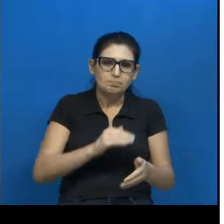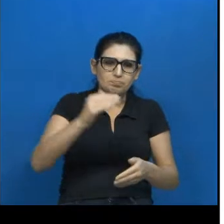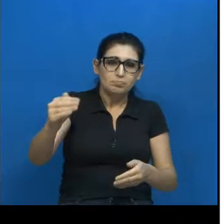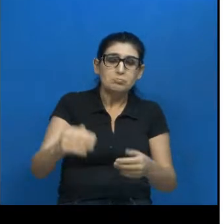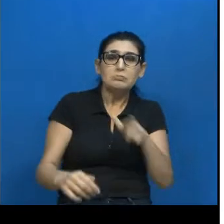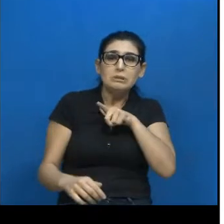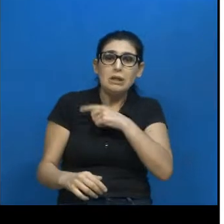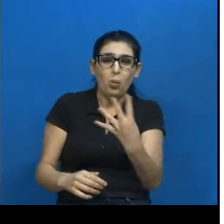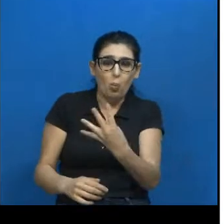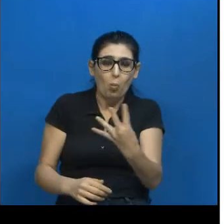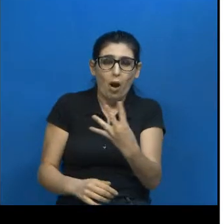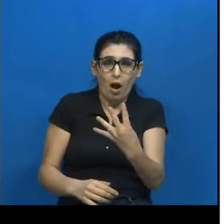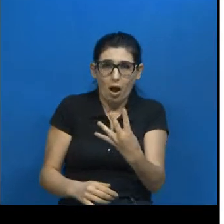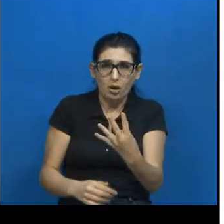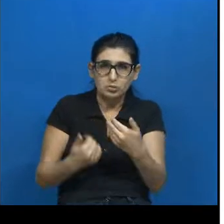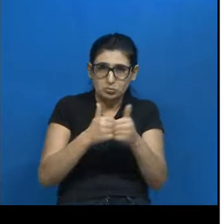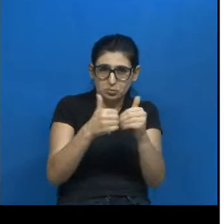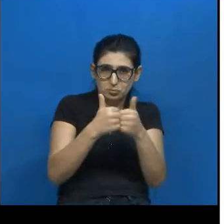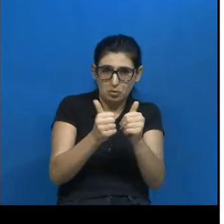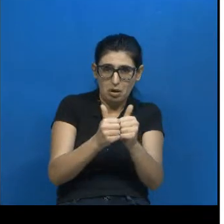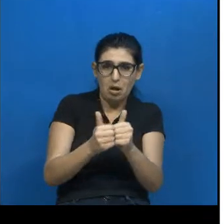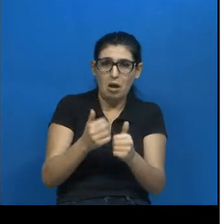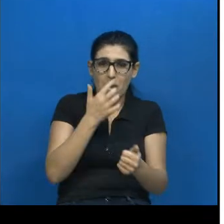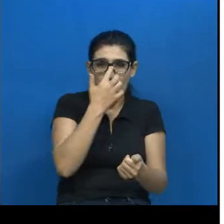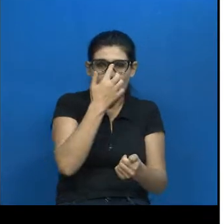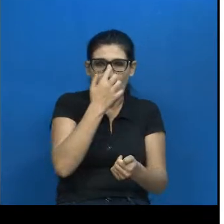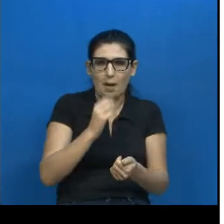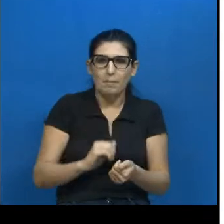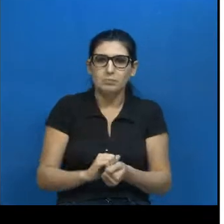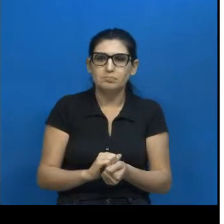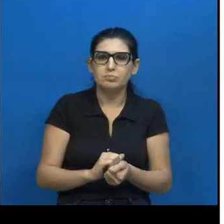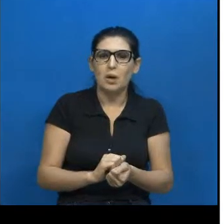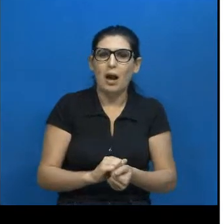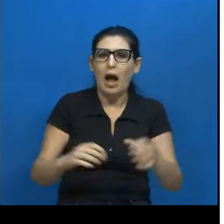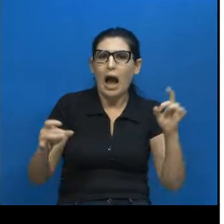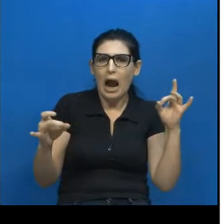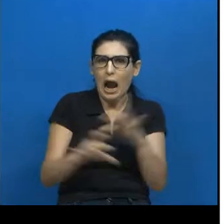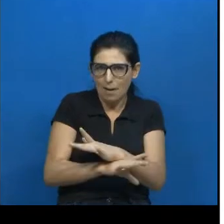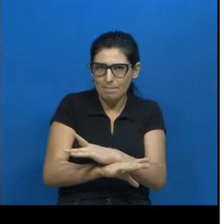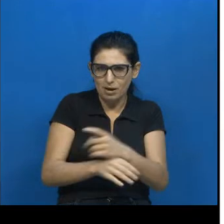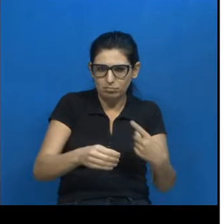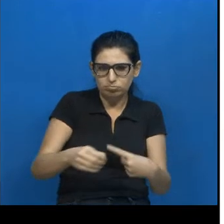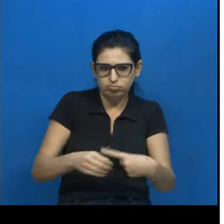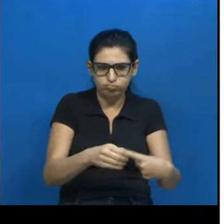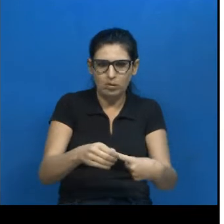nós temos hoje no município que a gente chama de diametral, que ela não morre no centro.